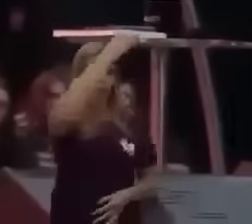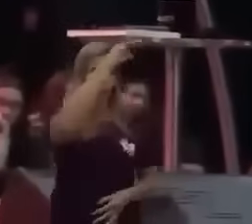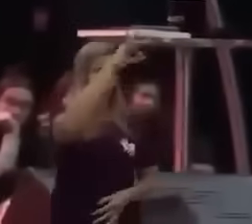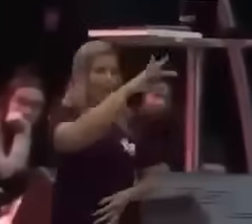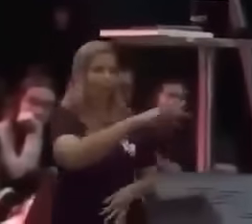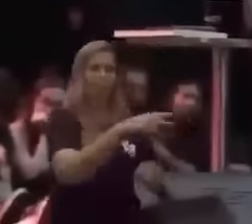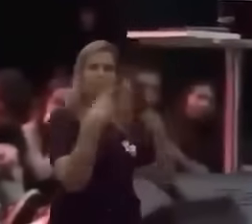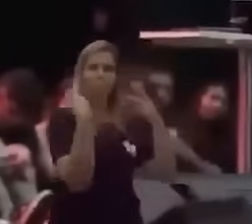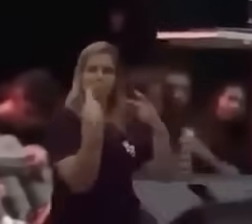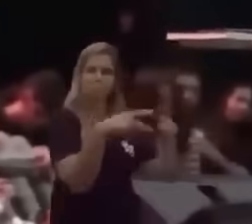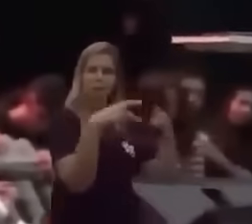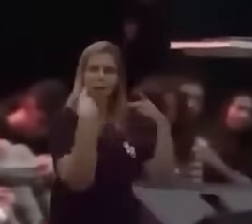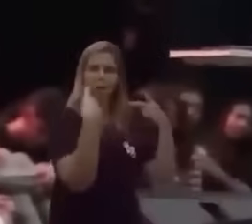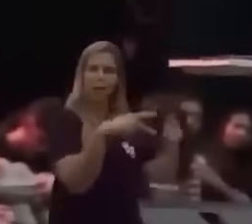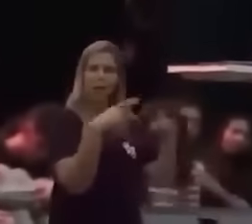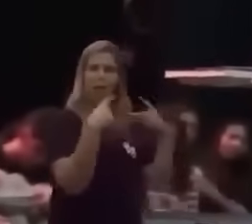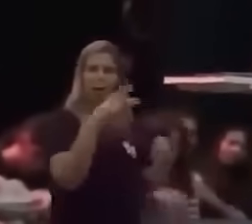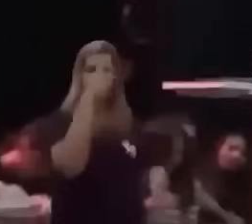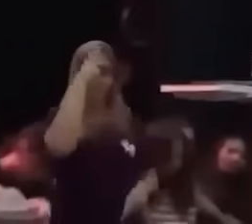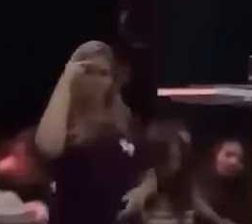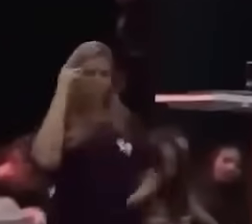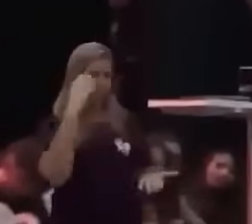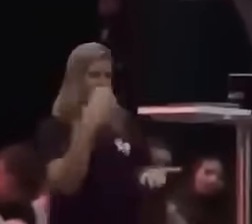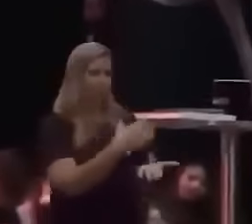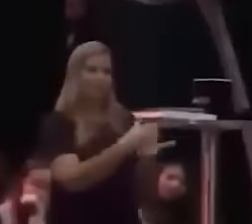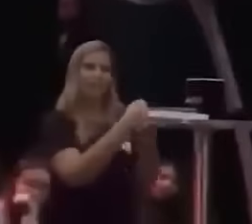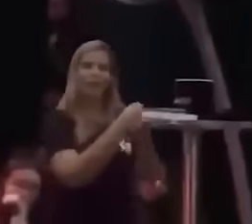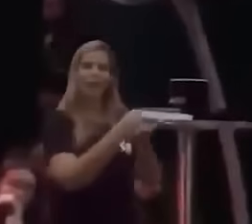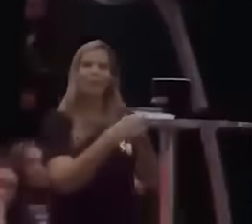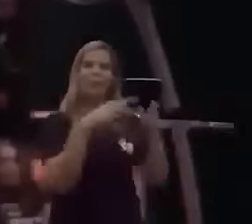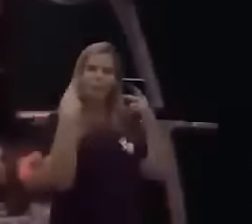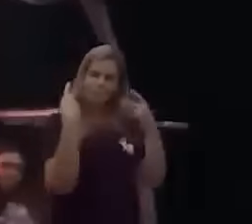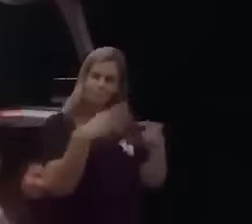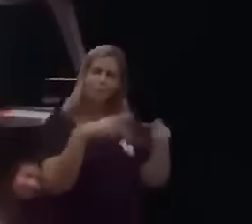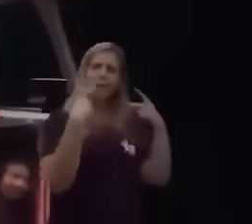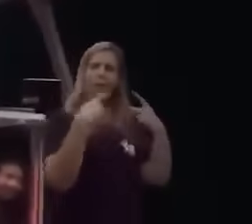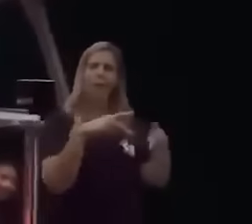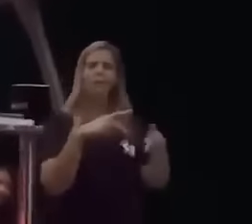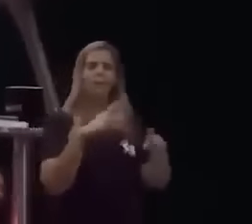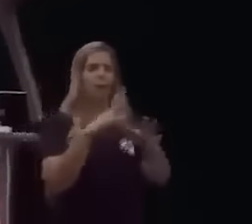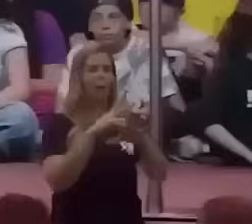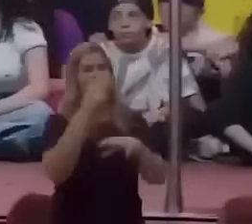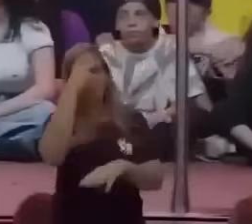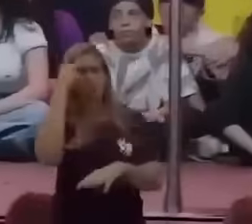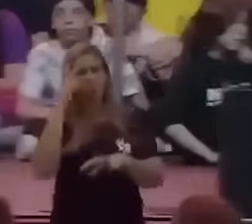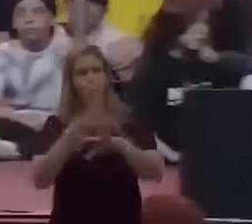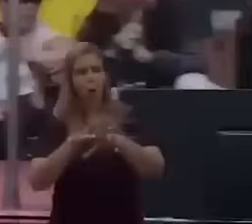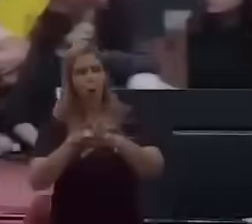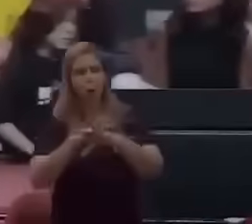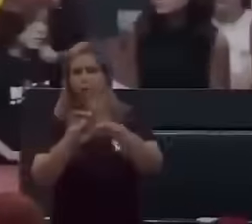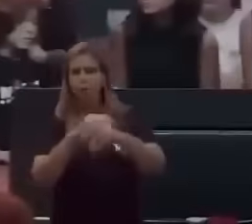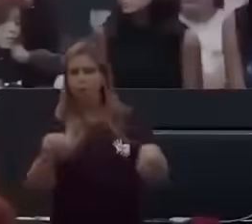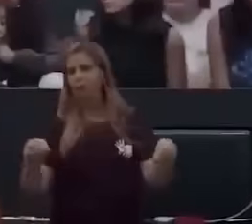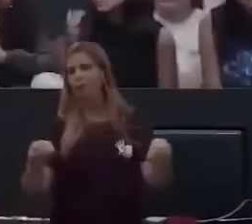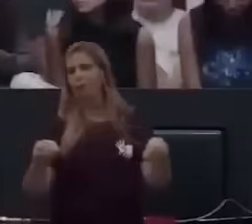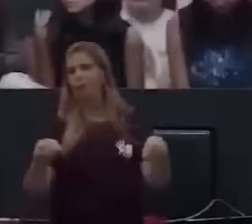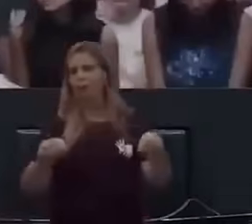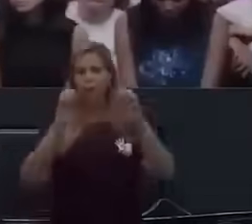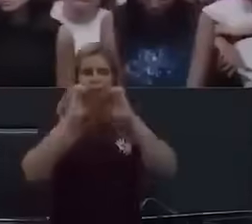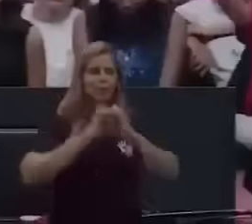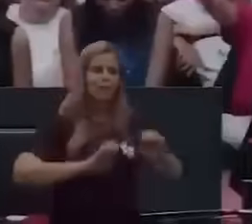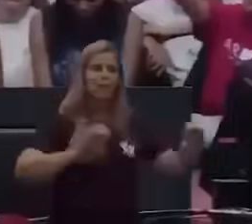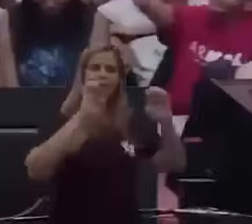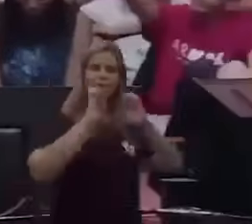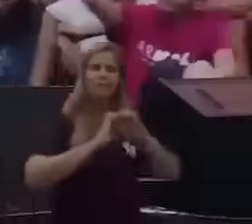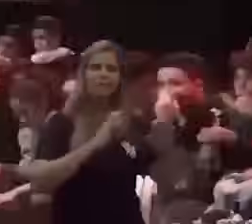Pedro prega e os corações se derretem, a partir de agora Pedro ora e os enfermos são curados, a partir de agora Pedro lidera a obra da